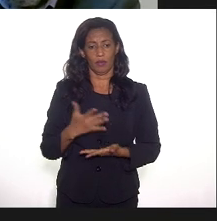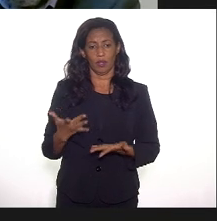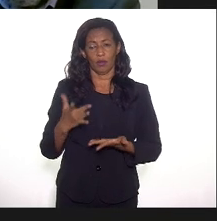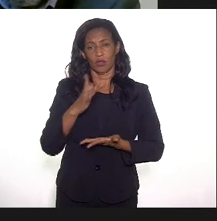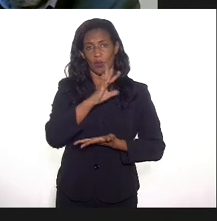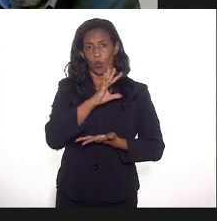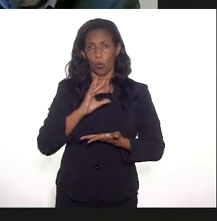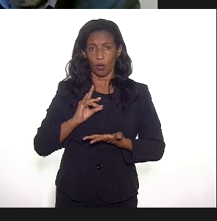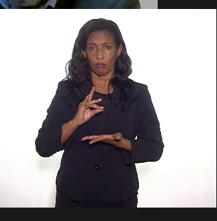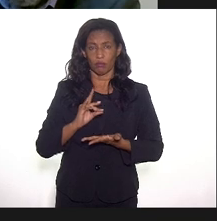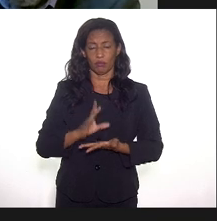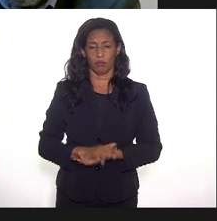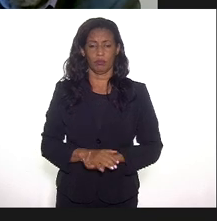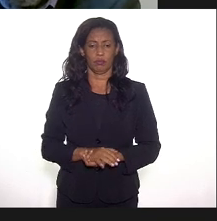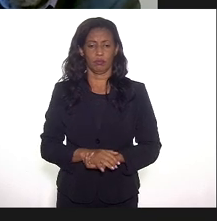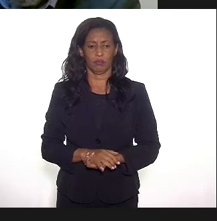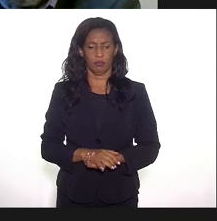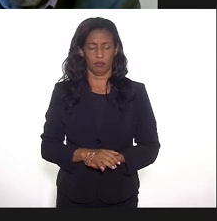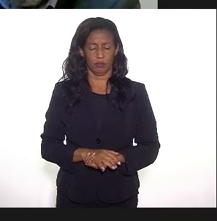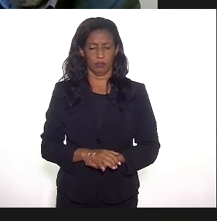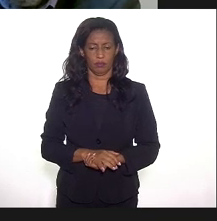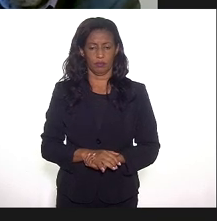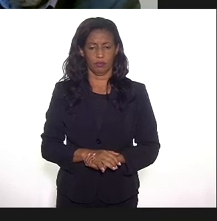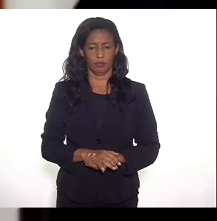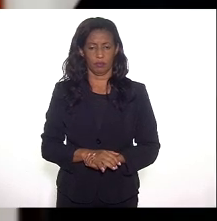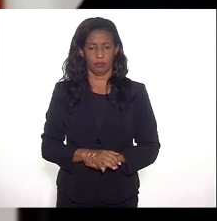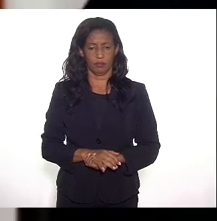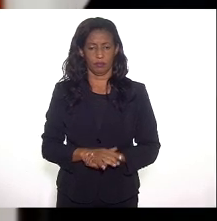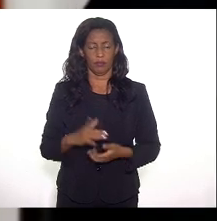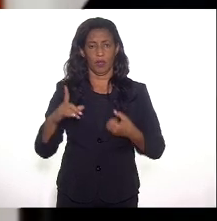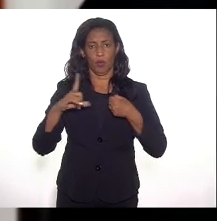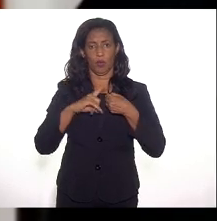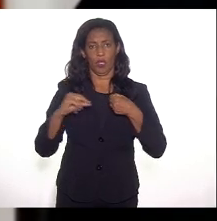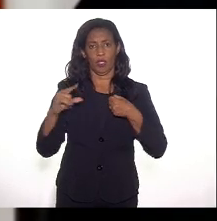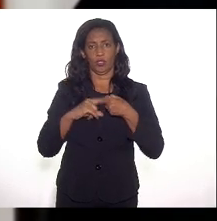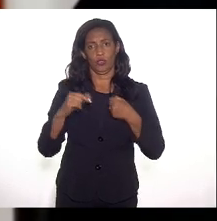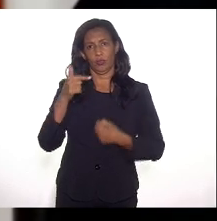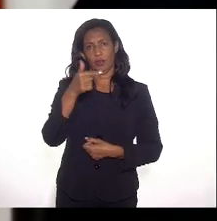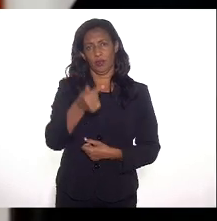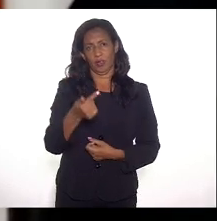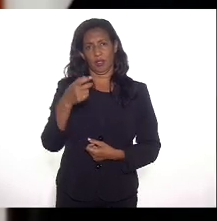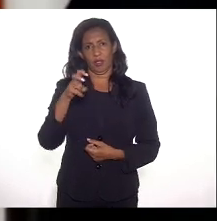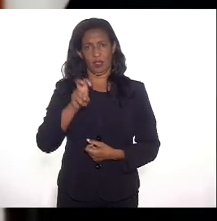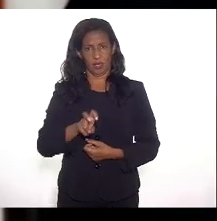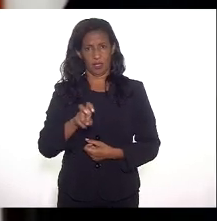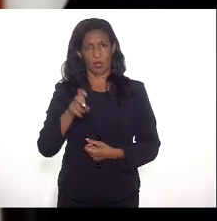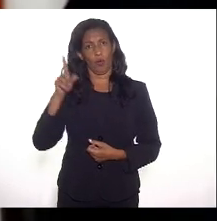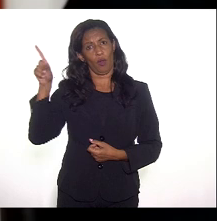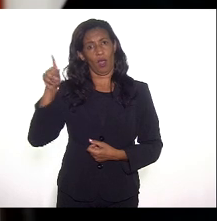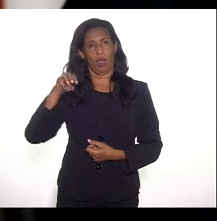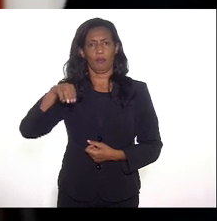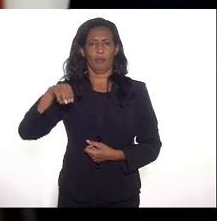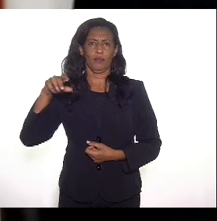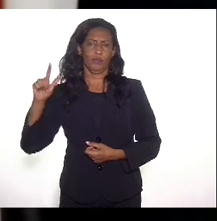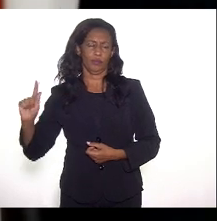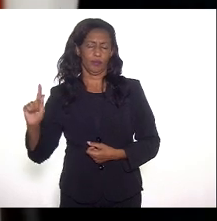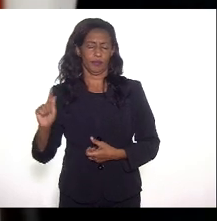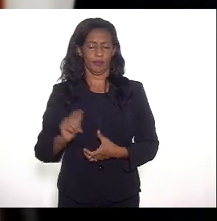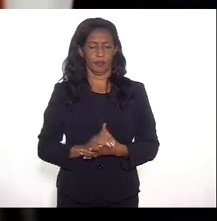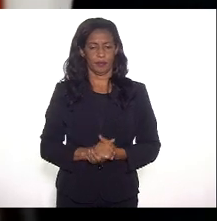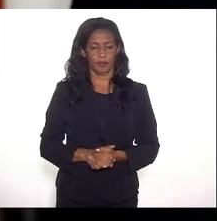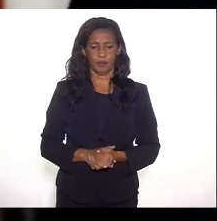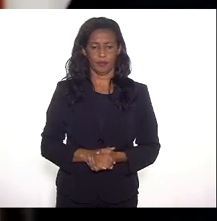isso. Tá? É o artigo 75 do regime lá de Minas Gerais, do CMS.